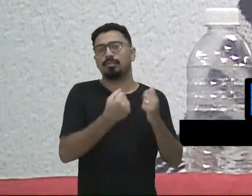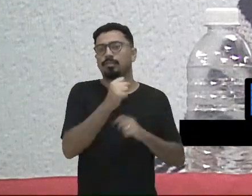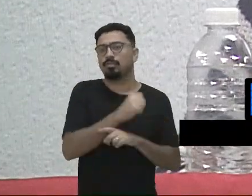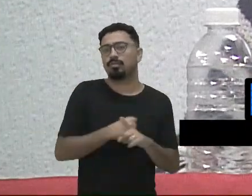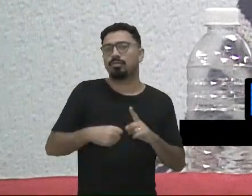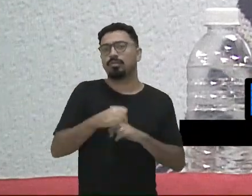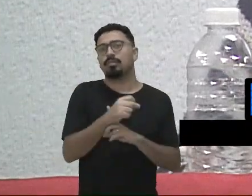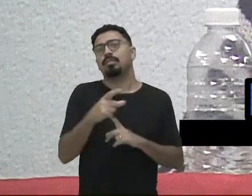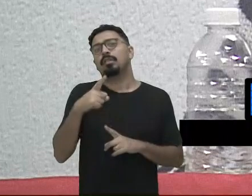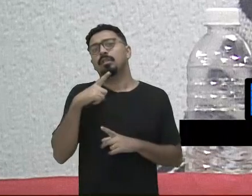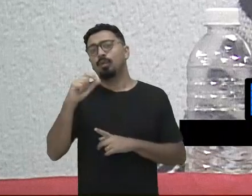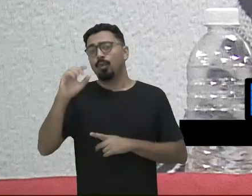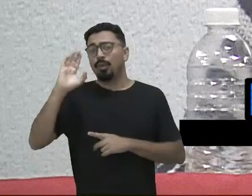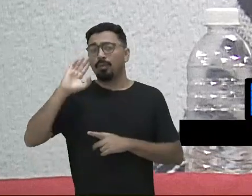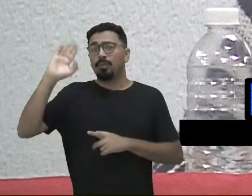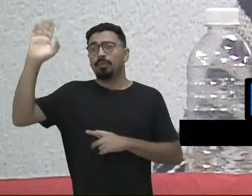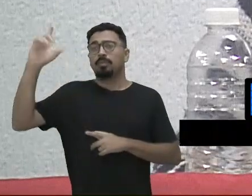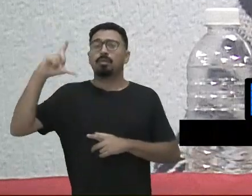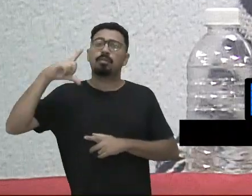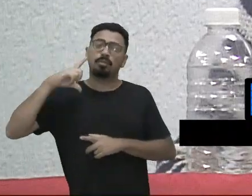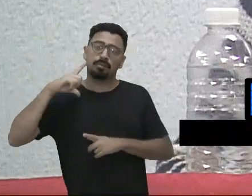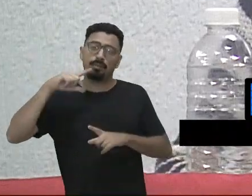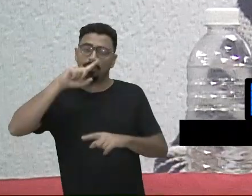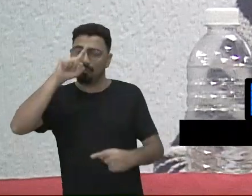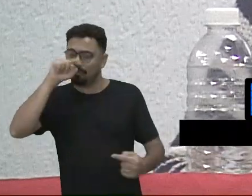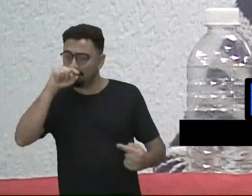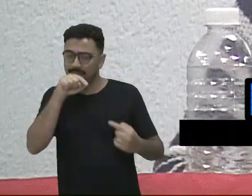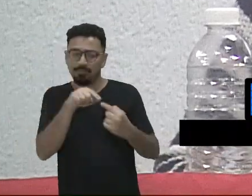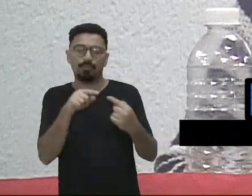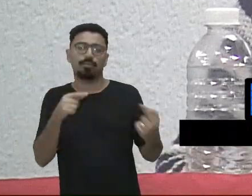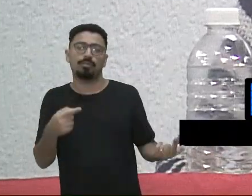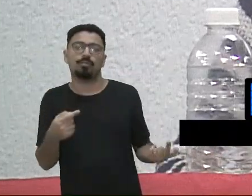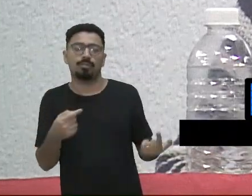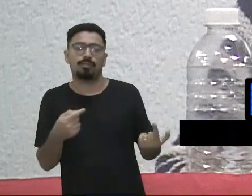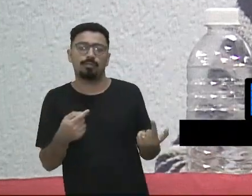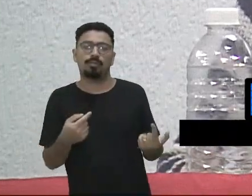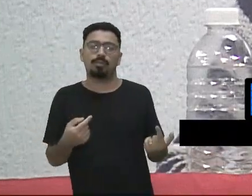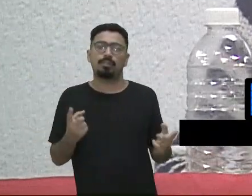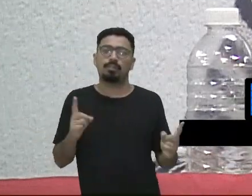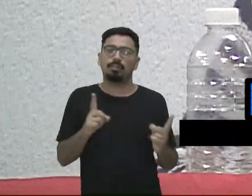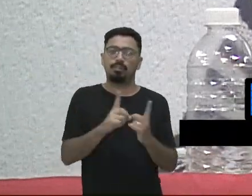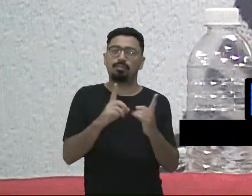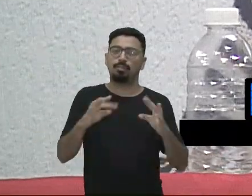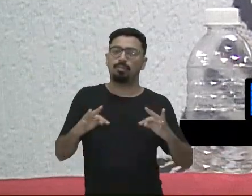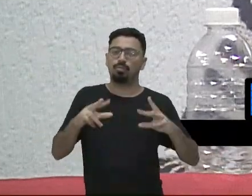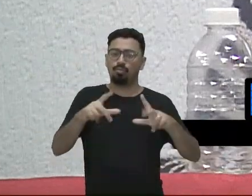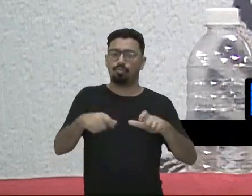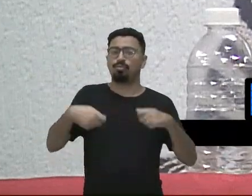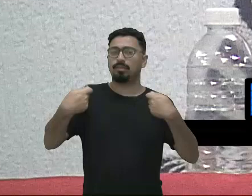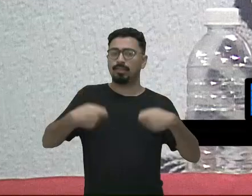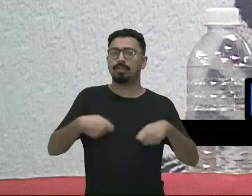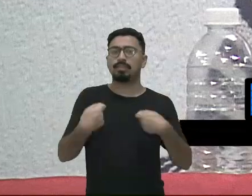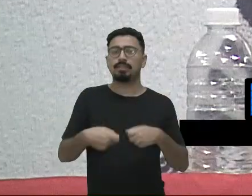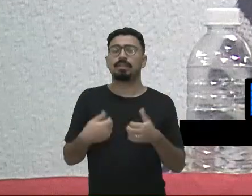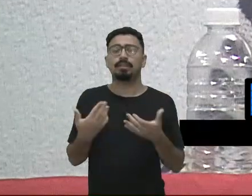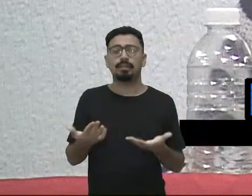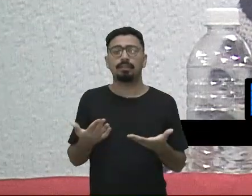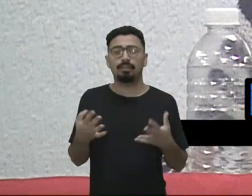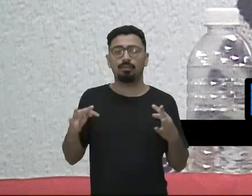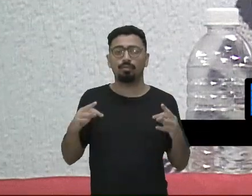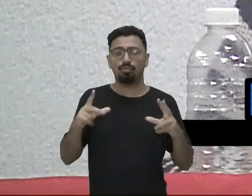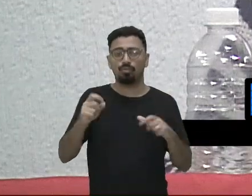sua premissa é o atendimento para todos de quem dela necessitar. Então, todas